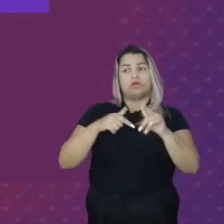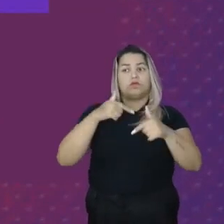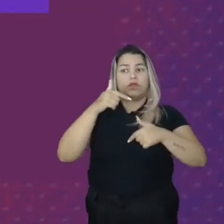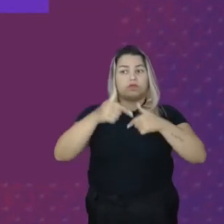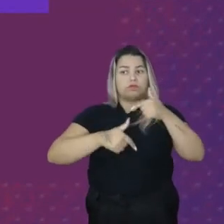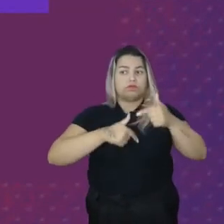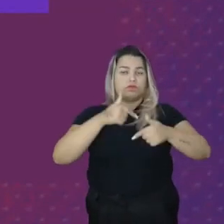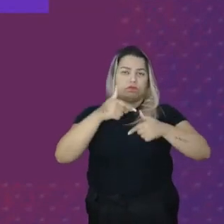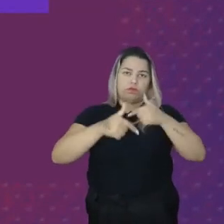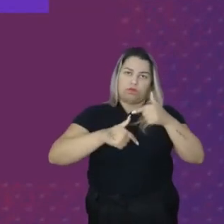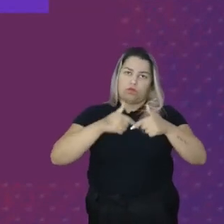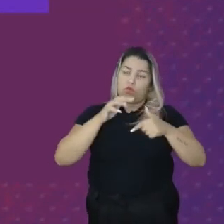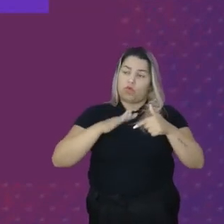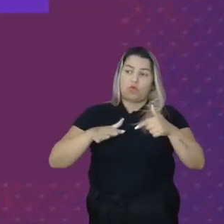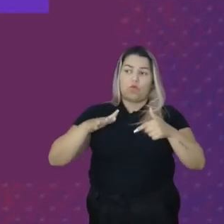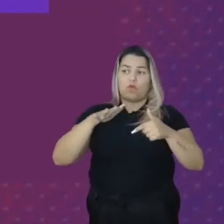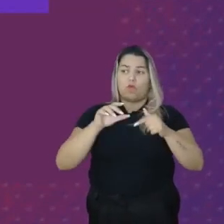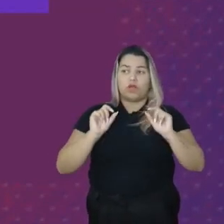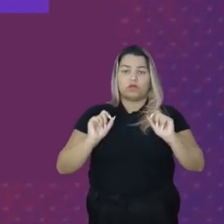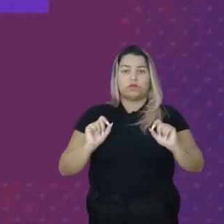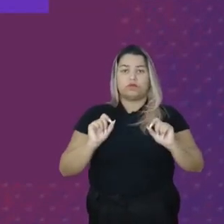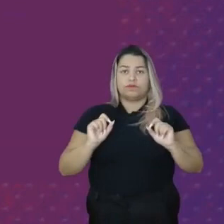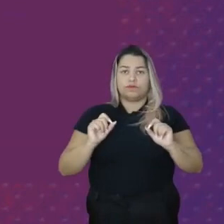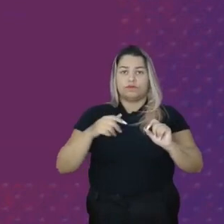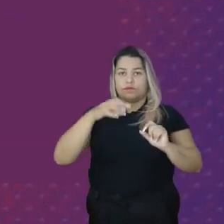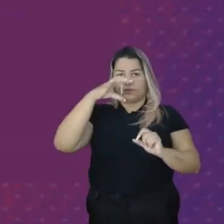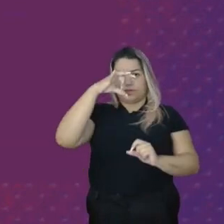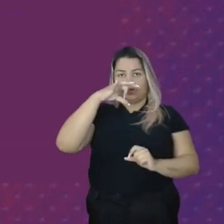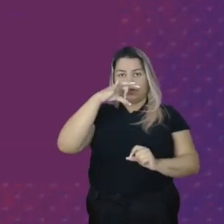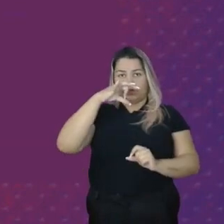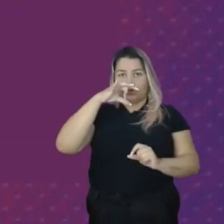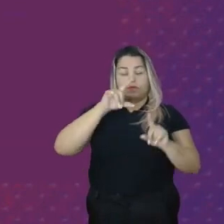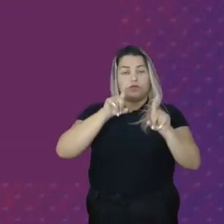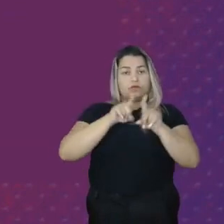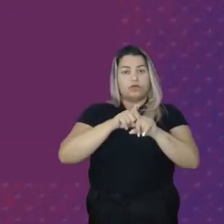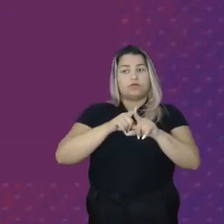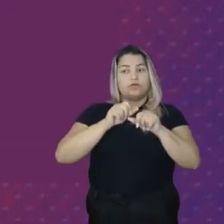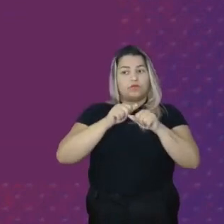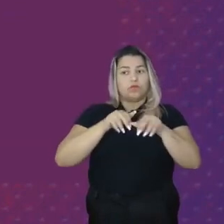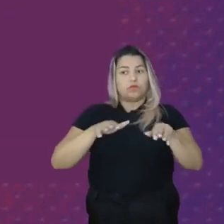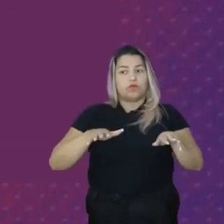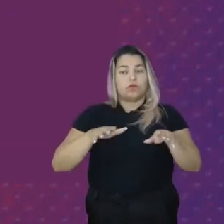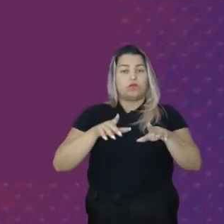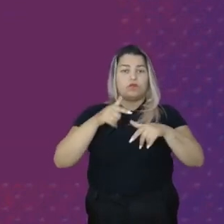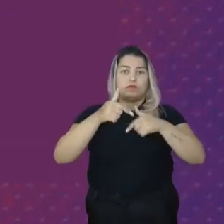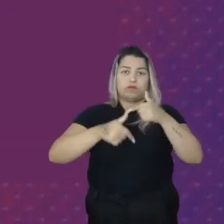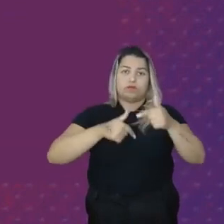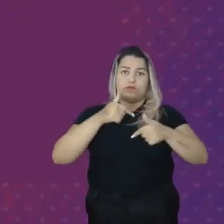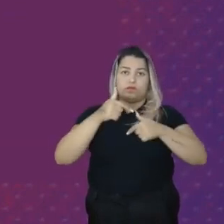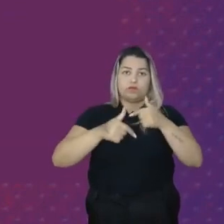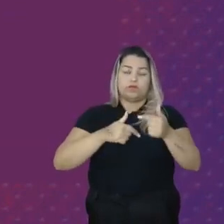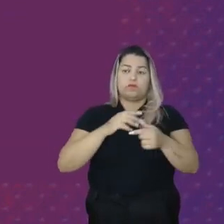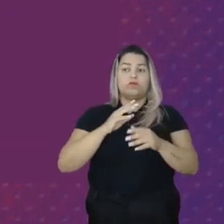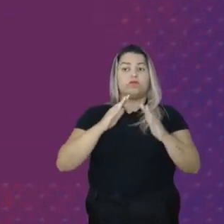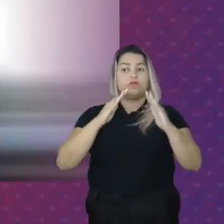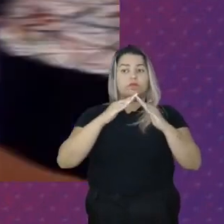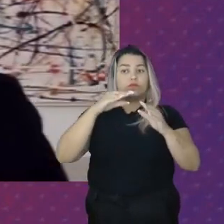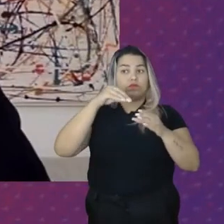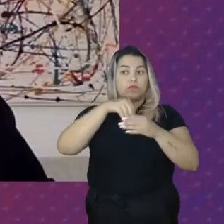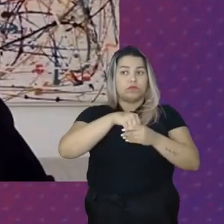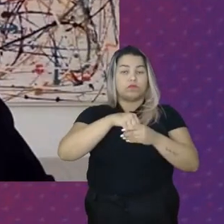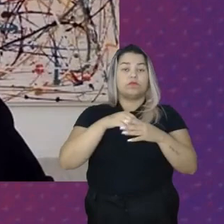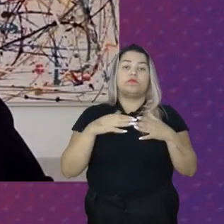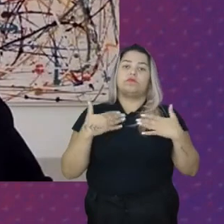aos trabalhadores em geral, apenas 9 foram estendidos às trabalhadoras domésticas.